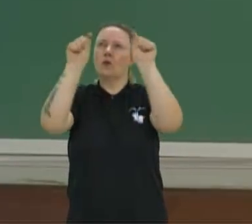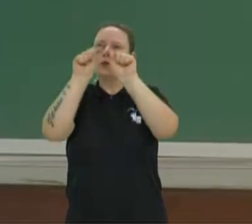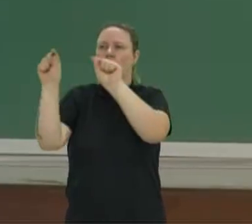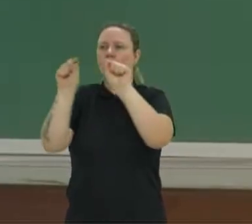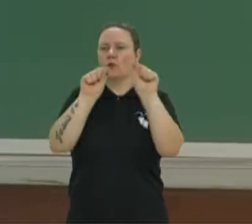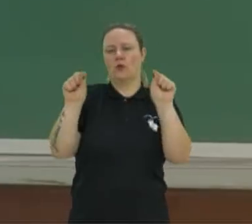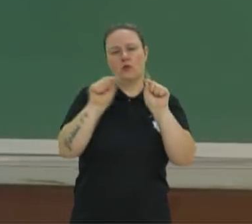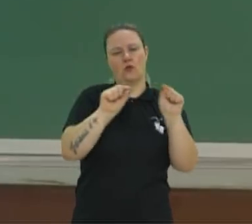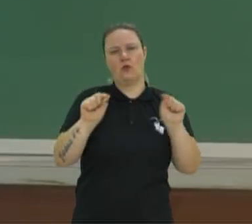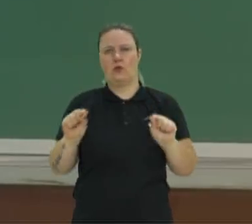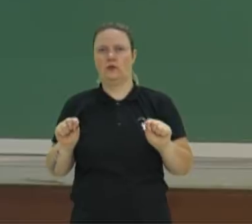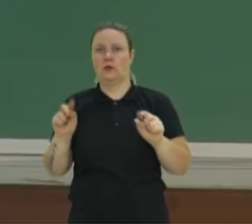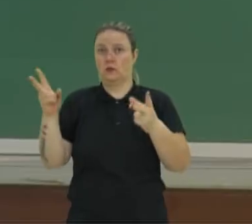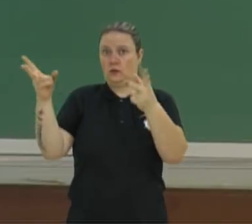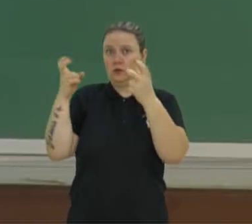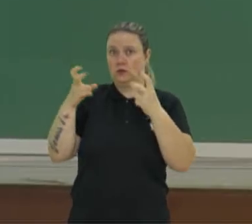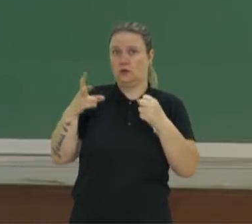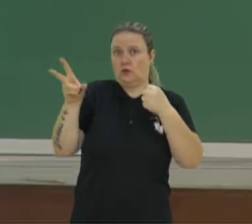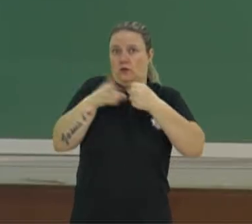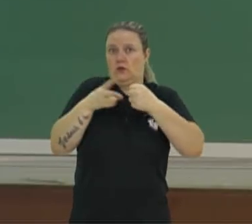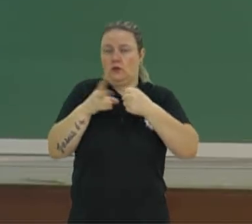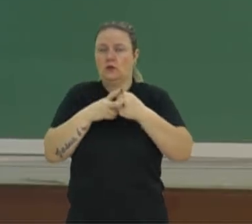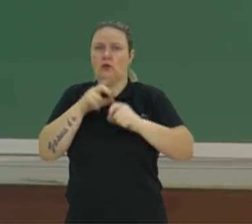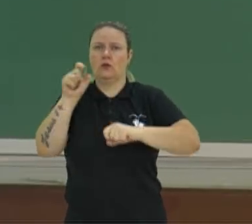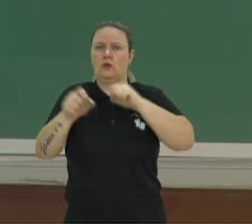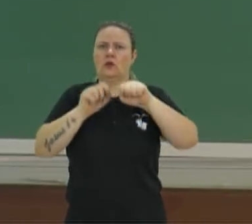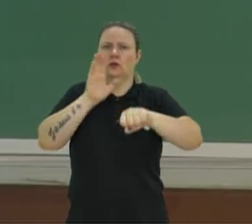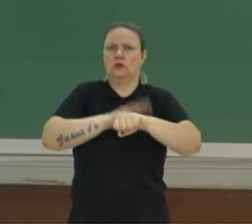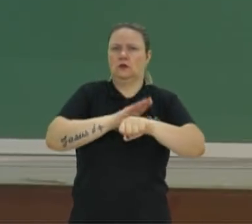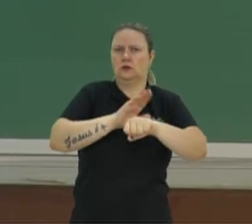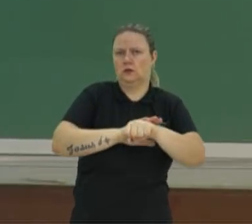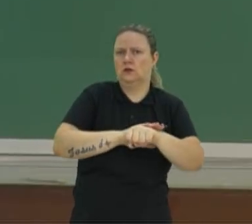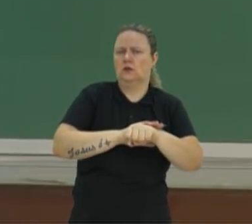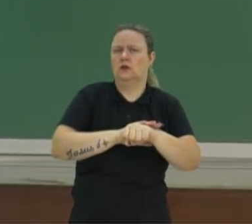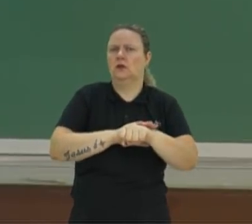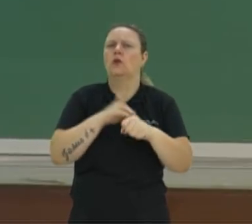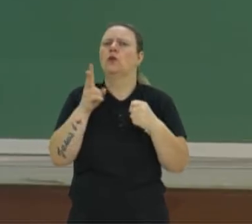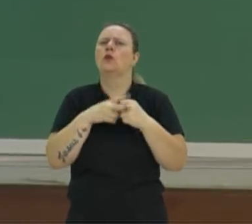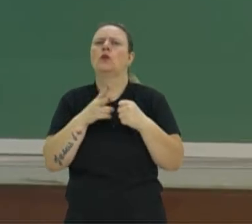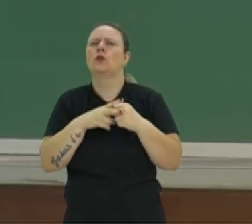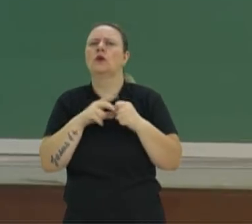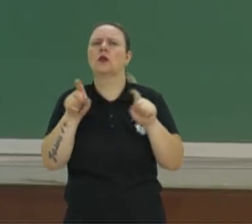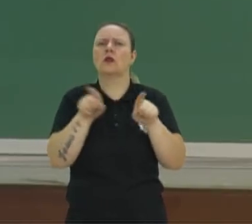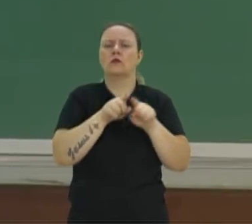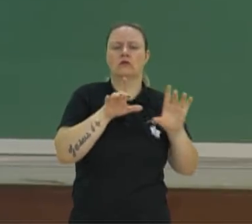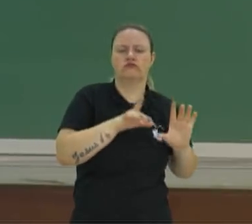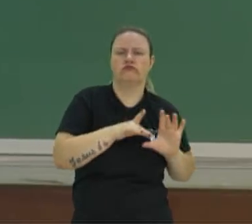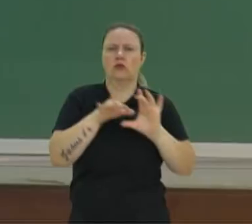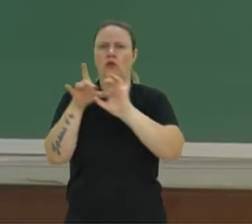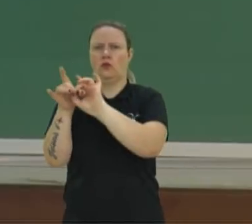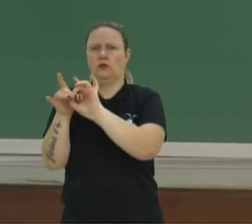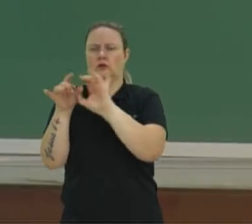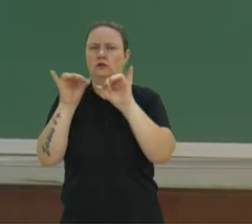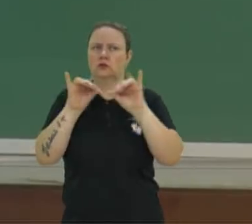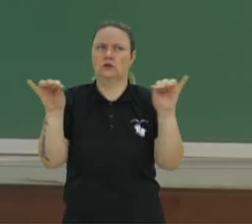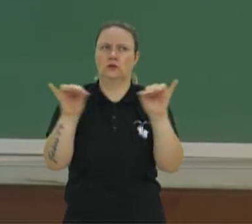Qual tempo e modo verbal é utilizado no título e na contextualização da notícia? Que efeito